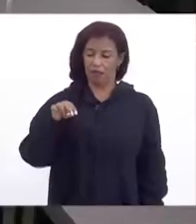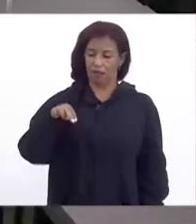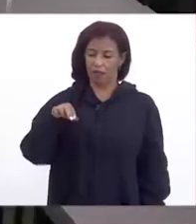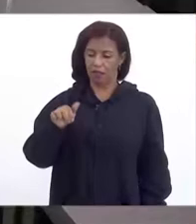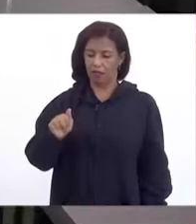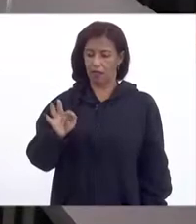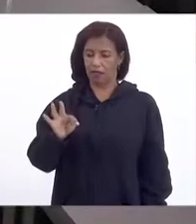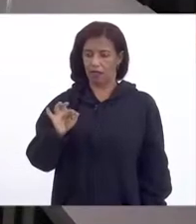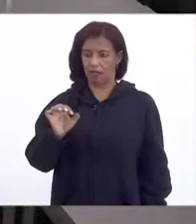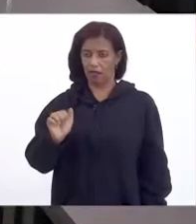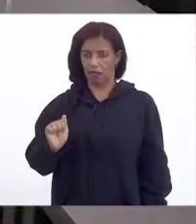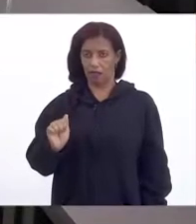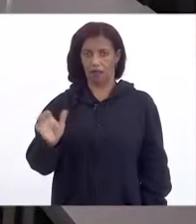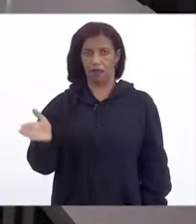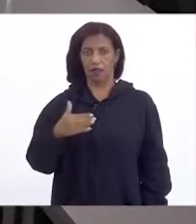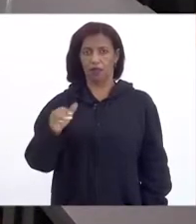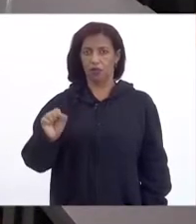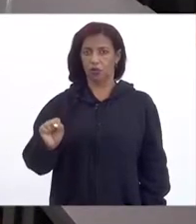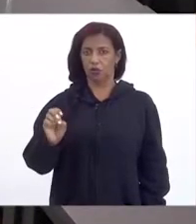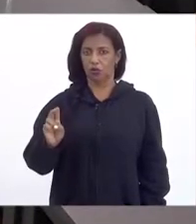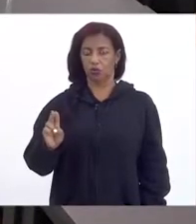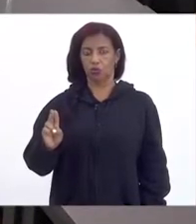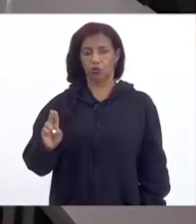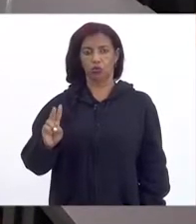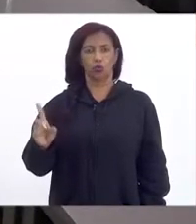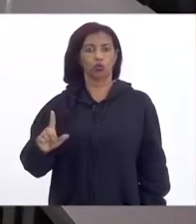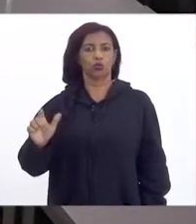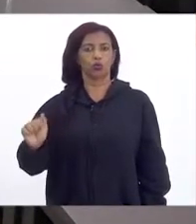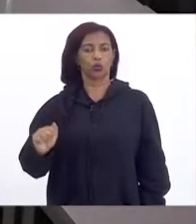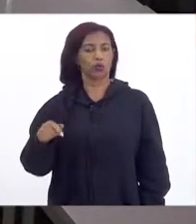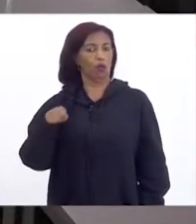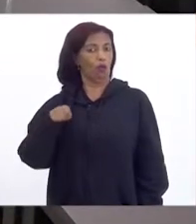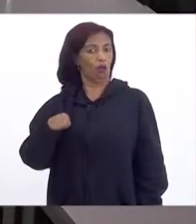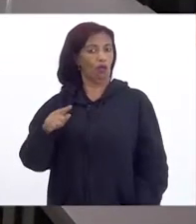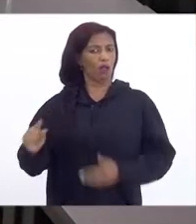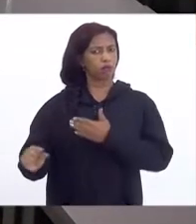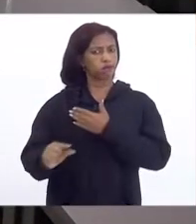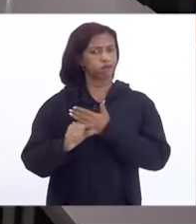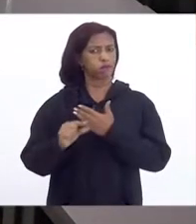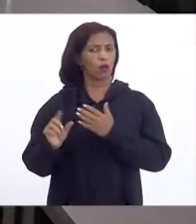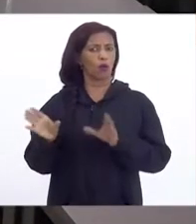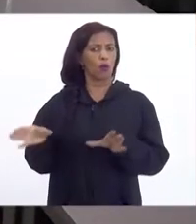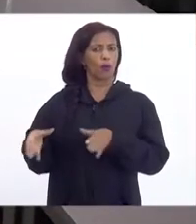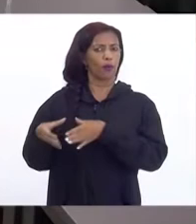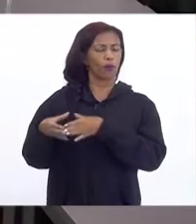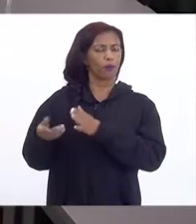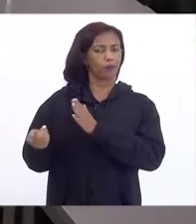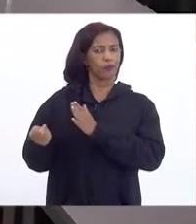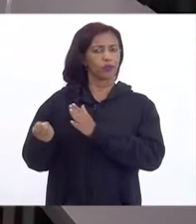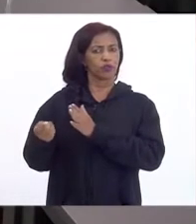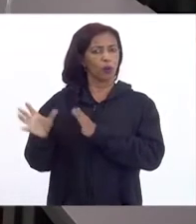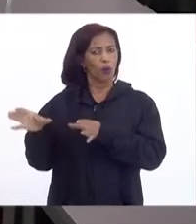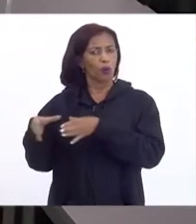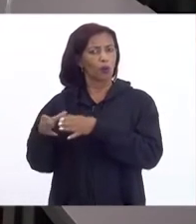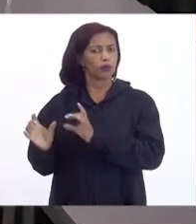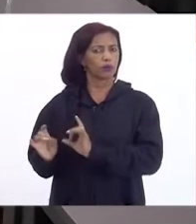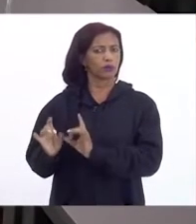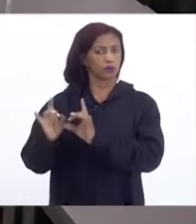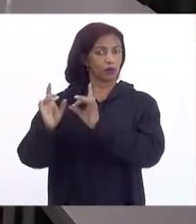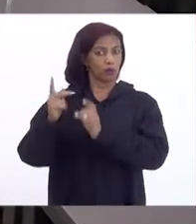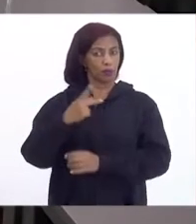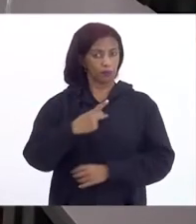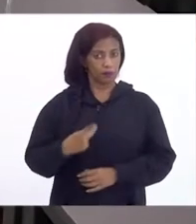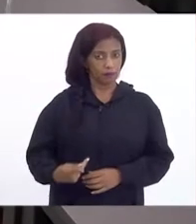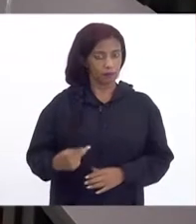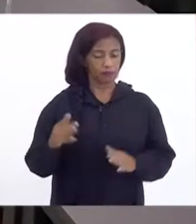era autora de uma proposta de criar uma comissão especial, que a presidência da